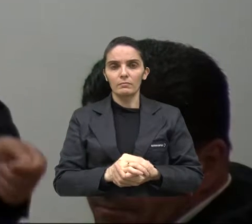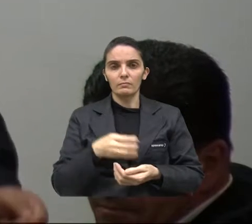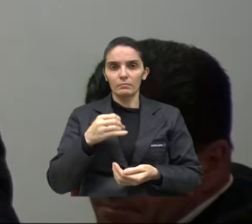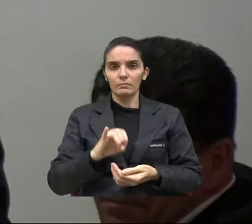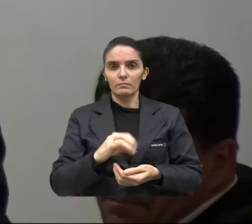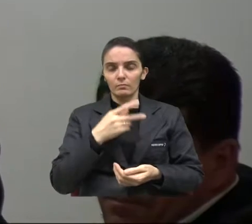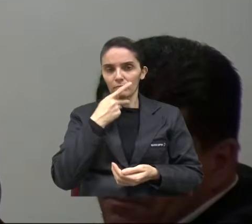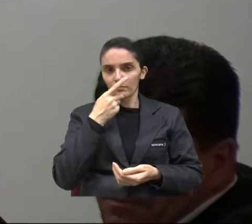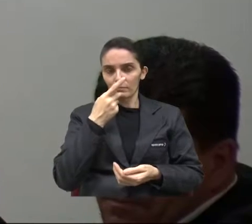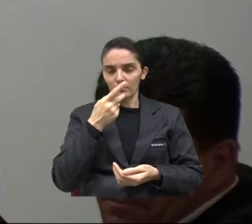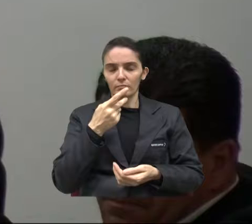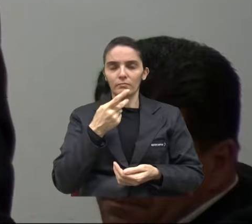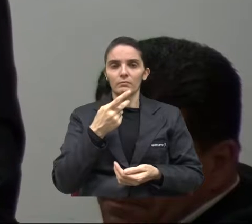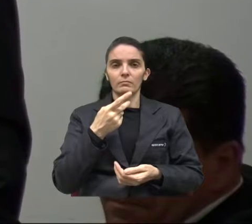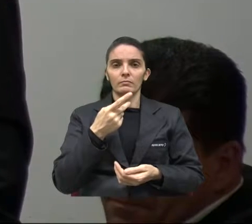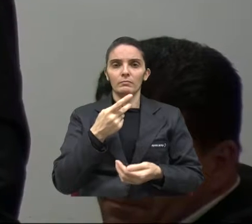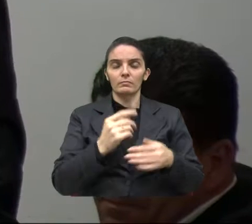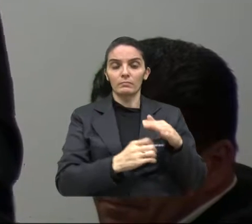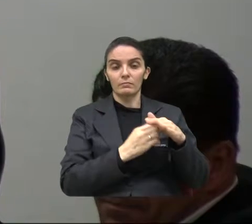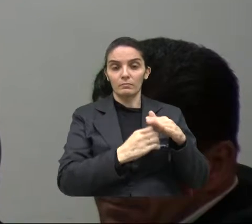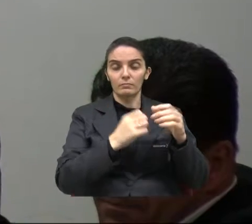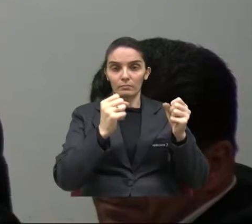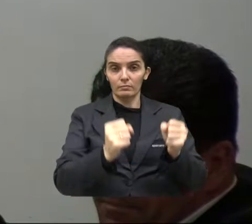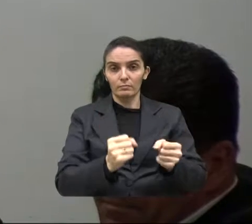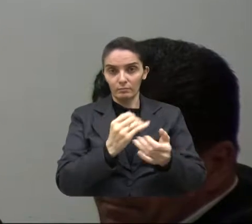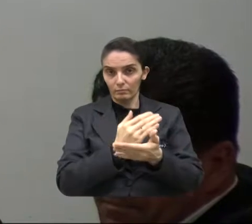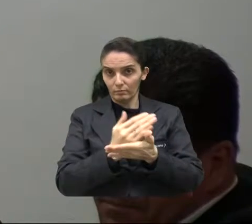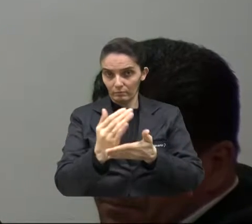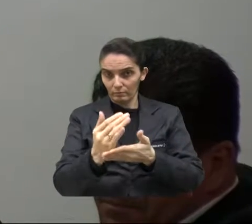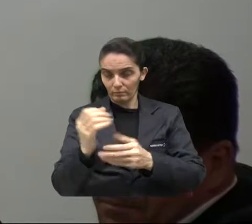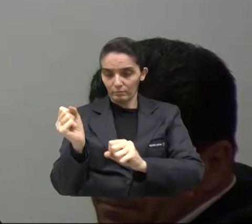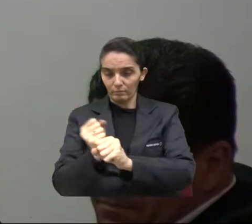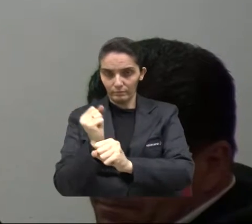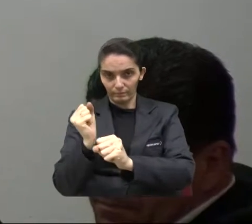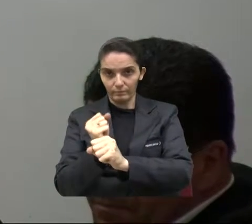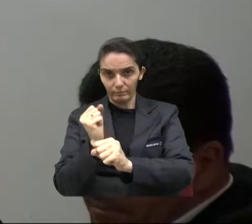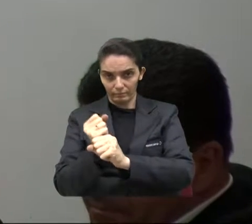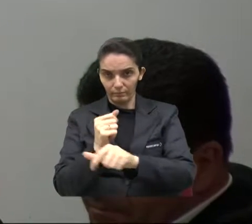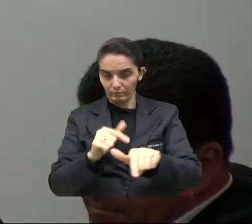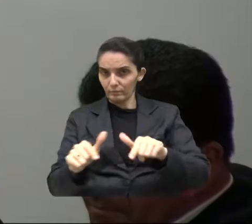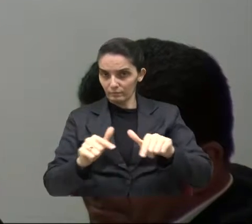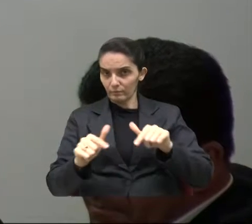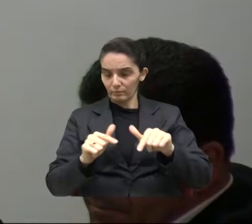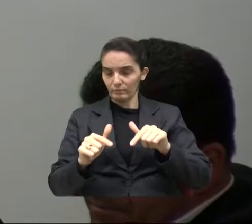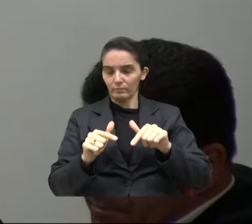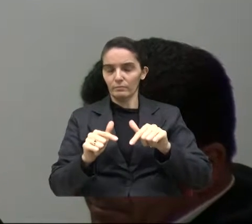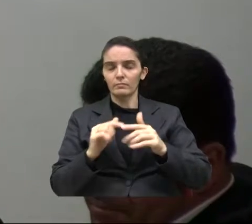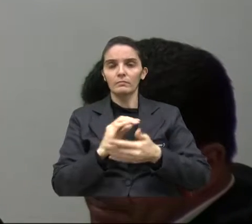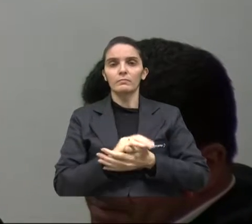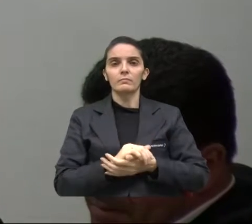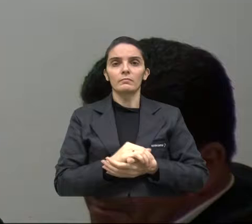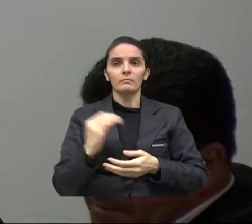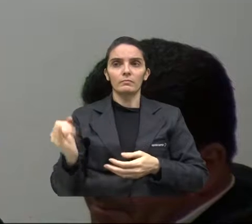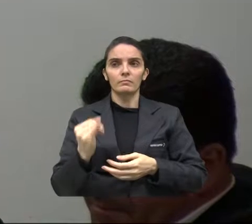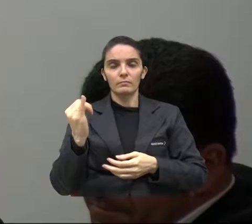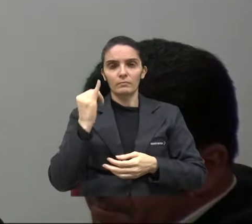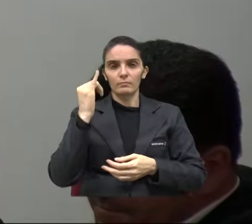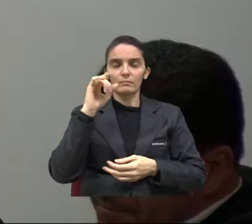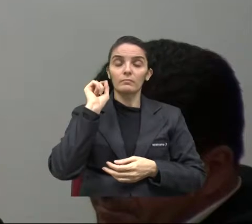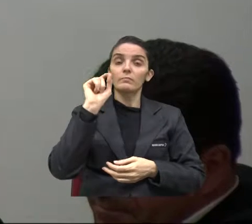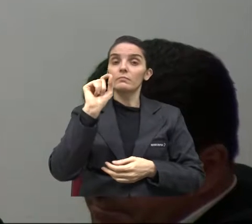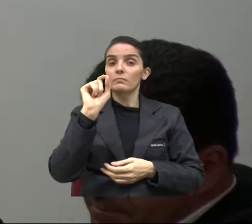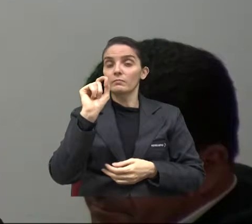de autorização para que o Executivo possa começar a fazer esse trabalho, é importante saber